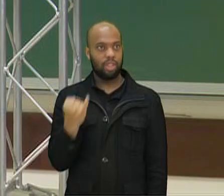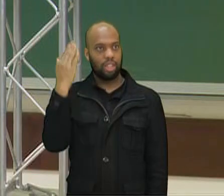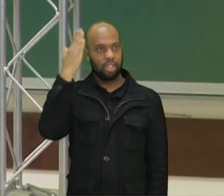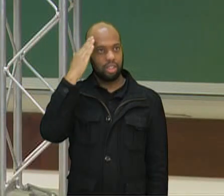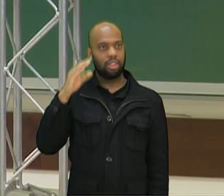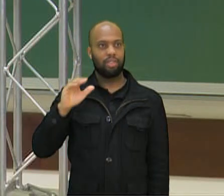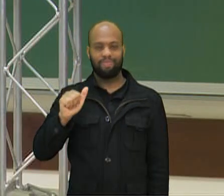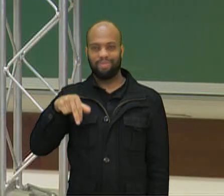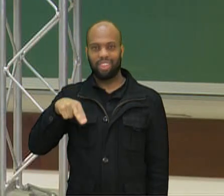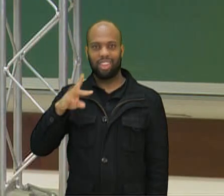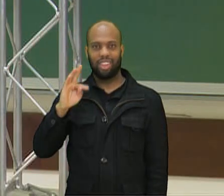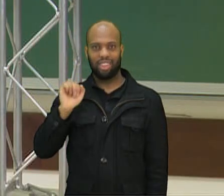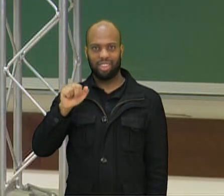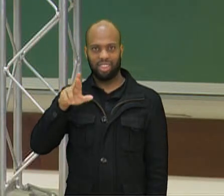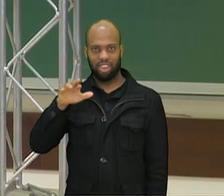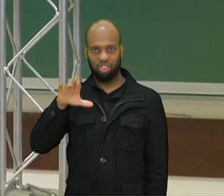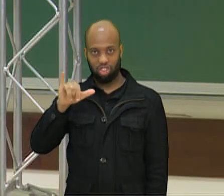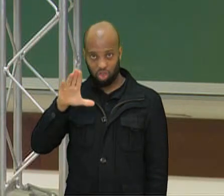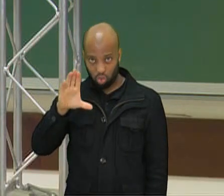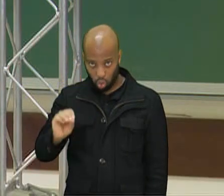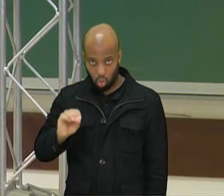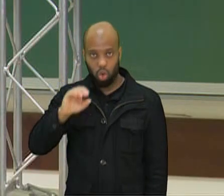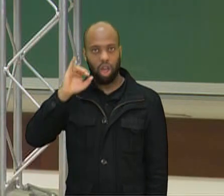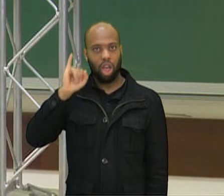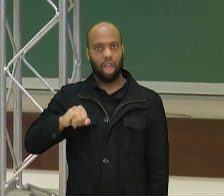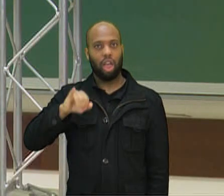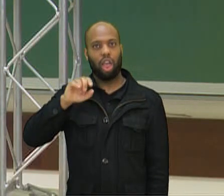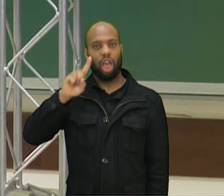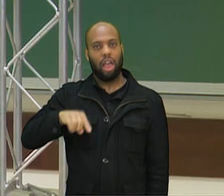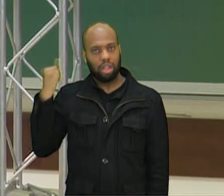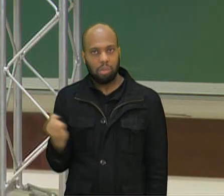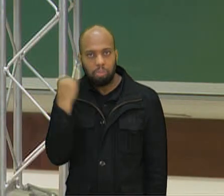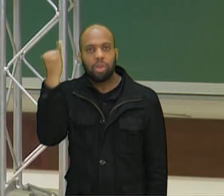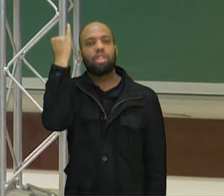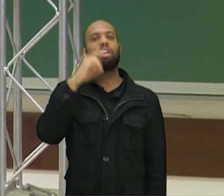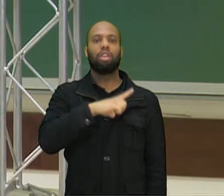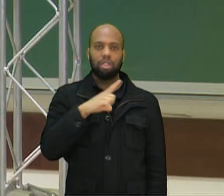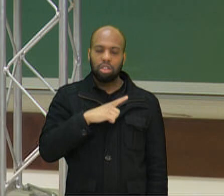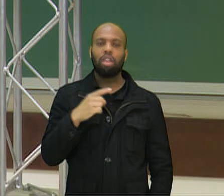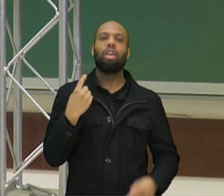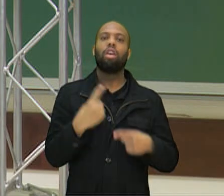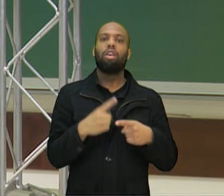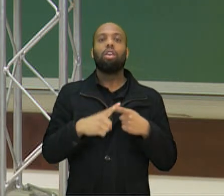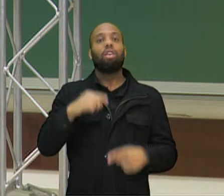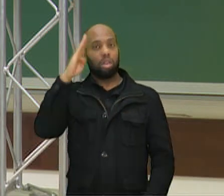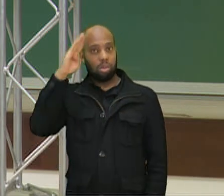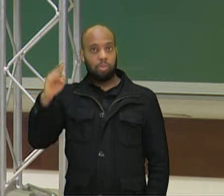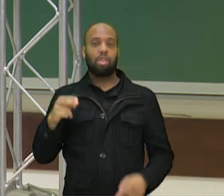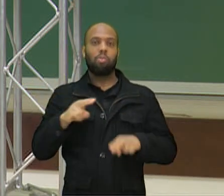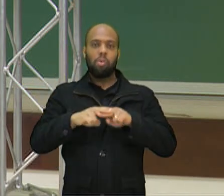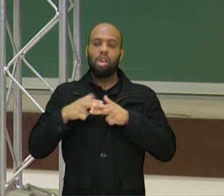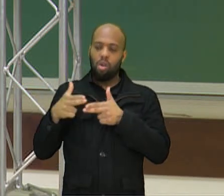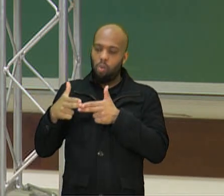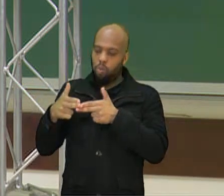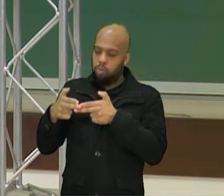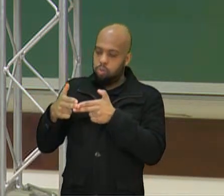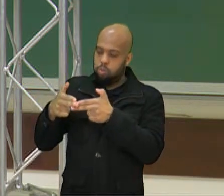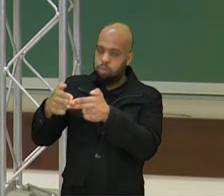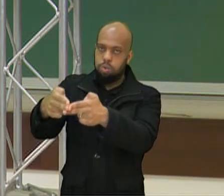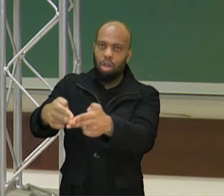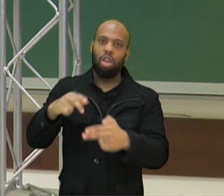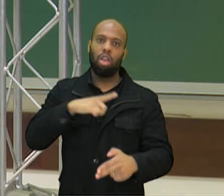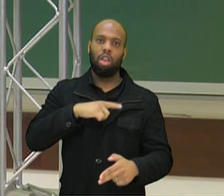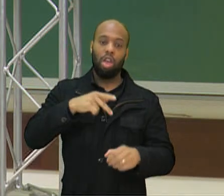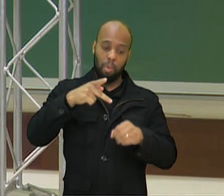oceano. Então, ele tem uma importância econômica muito grande, principalmente pelos navios petroleiros e pelos